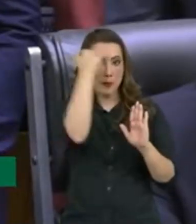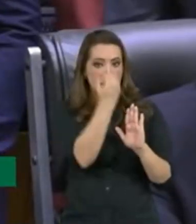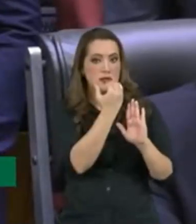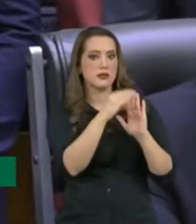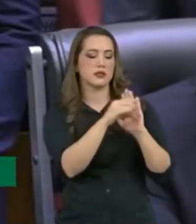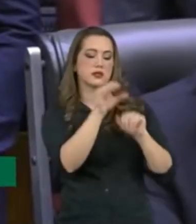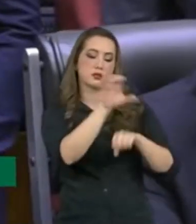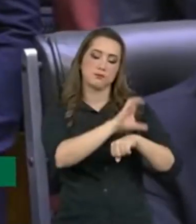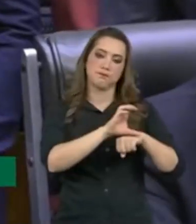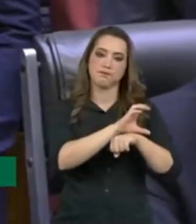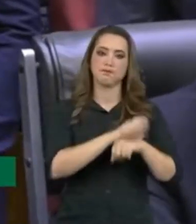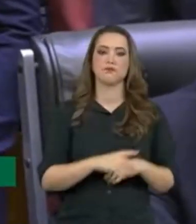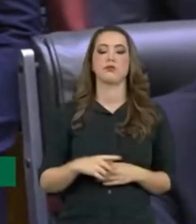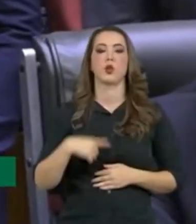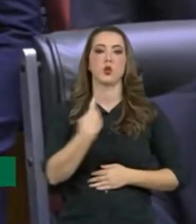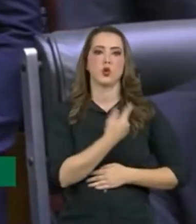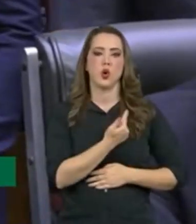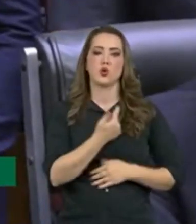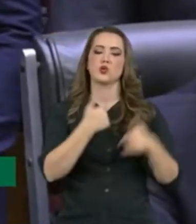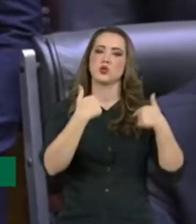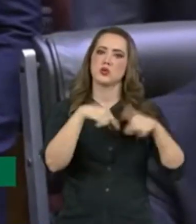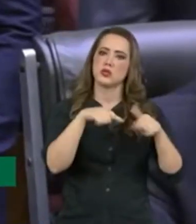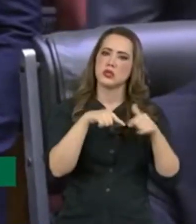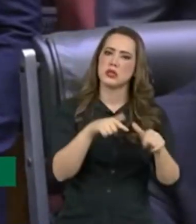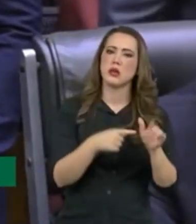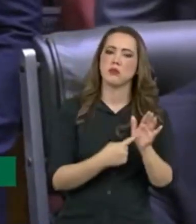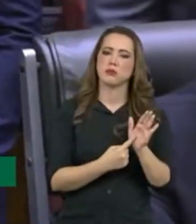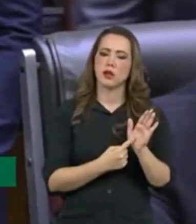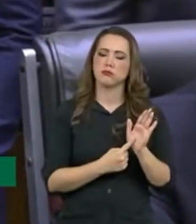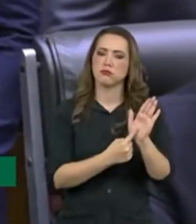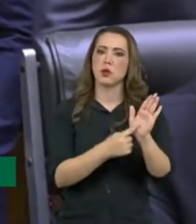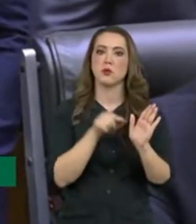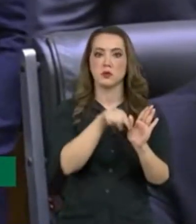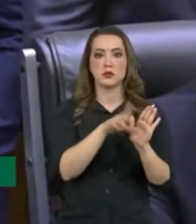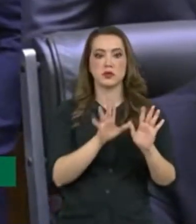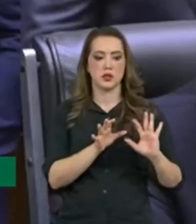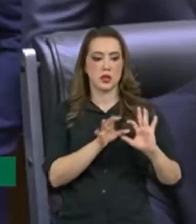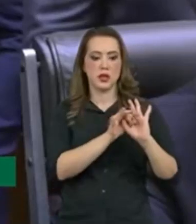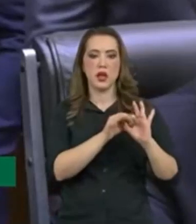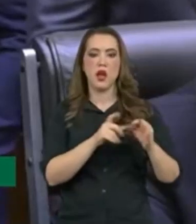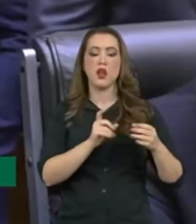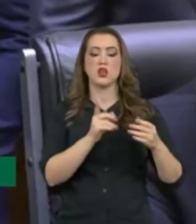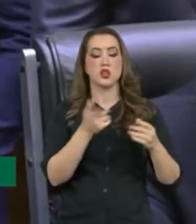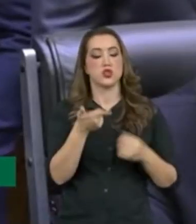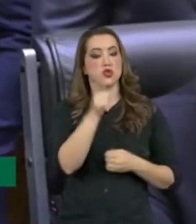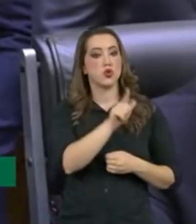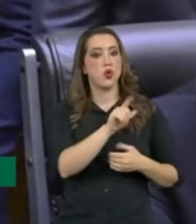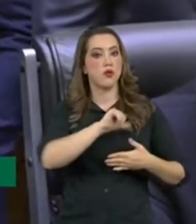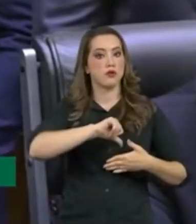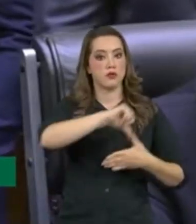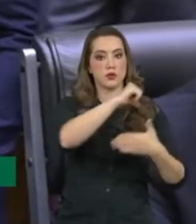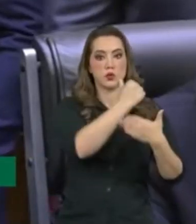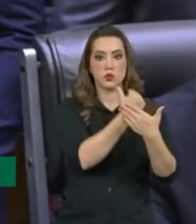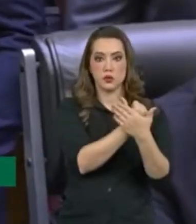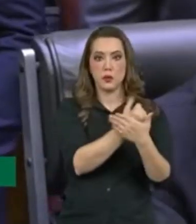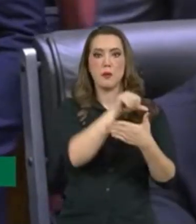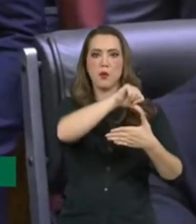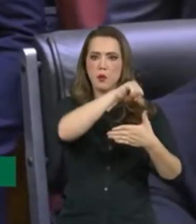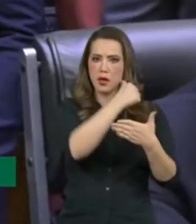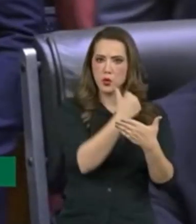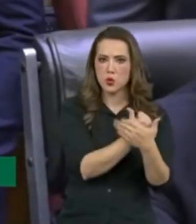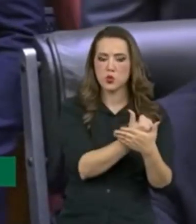Nosso protagonismo se concretizará pela retomada da integração sul-americana a partir do Mercosul,